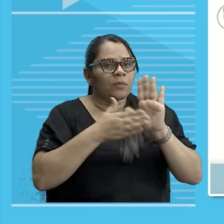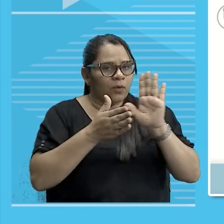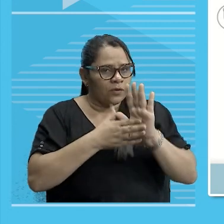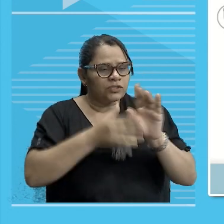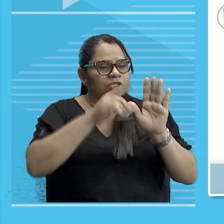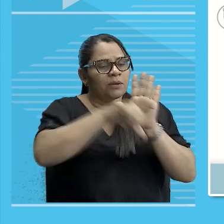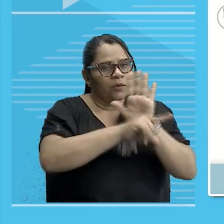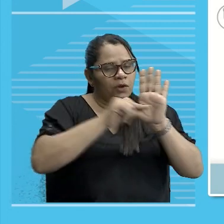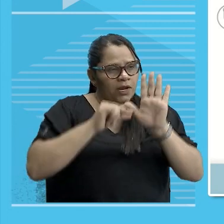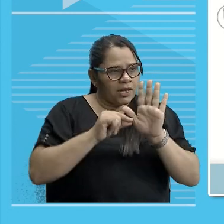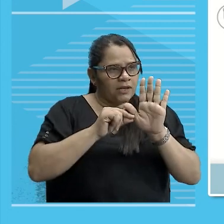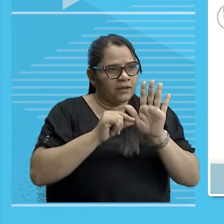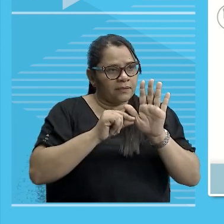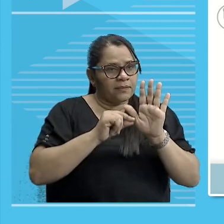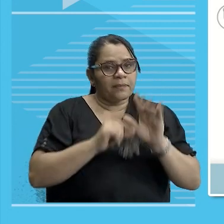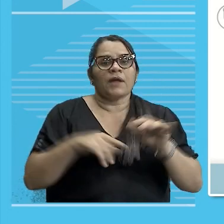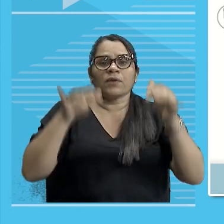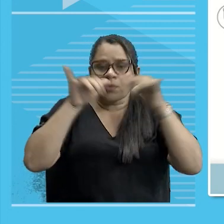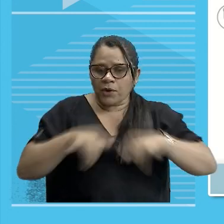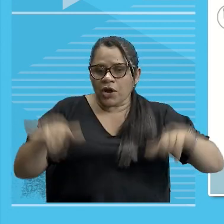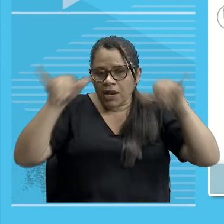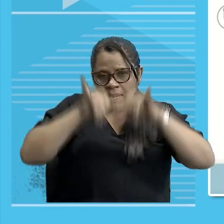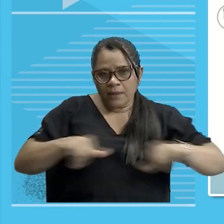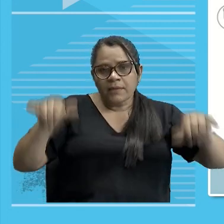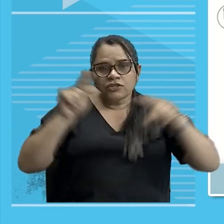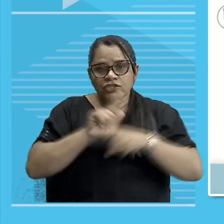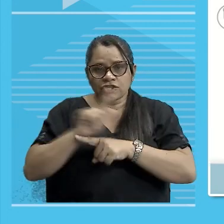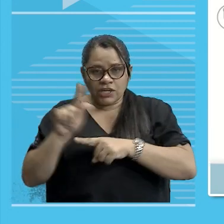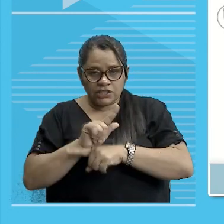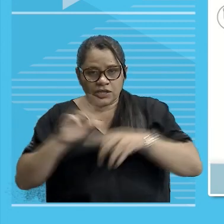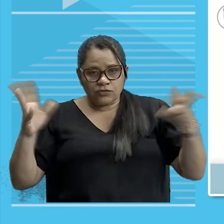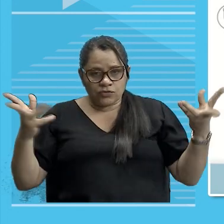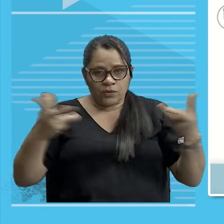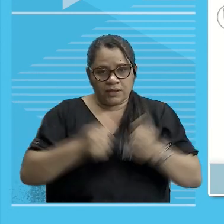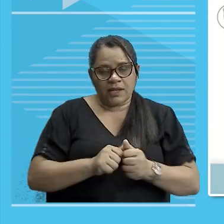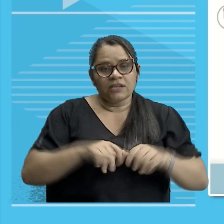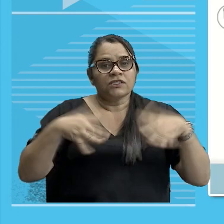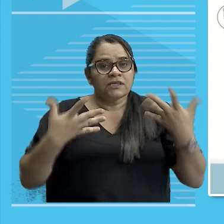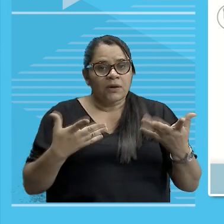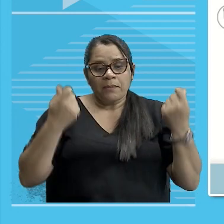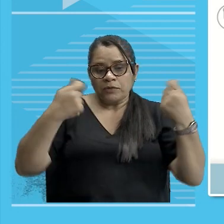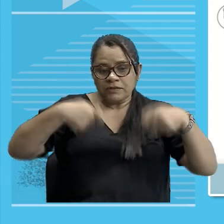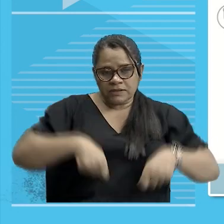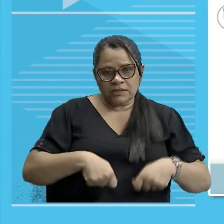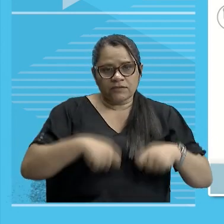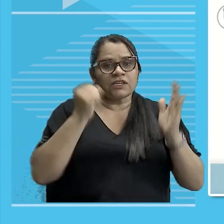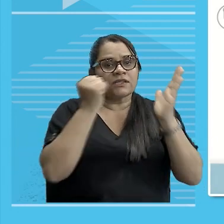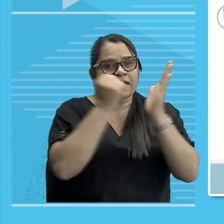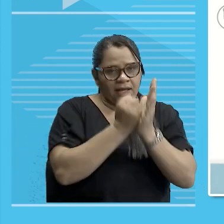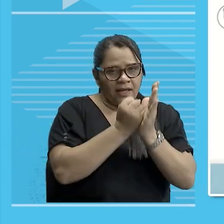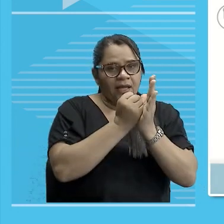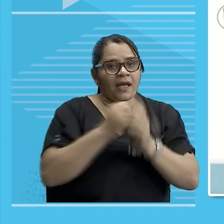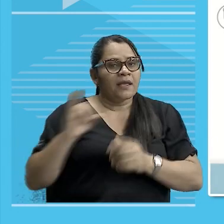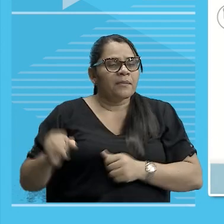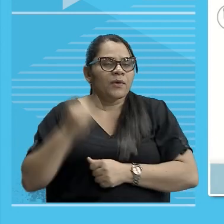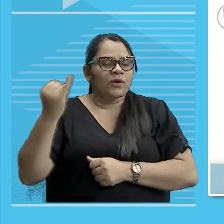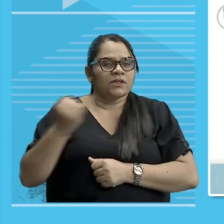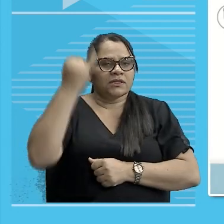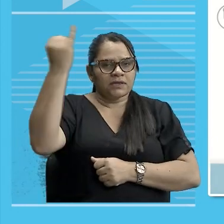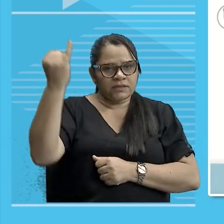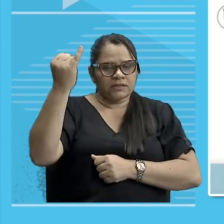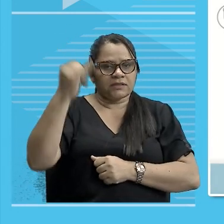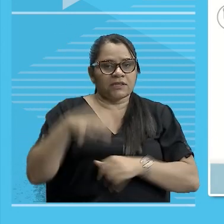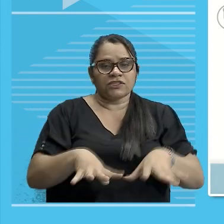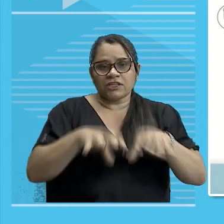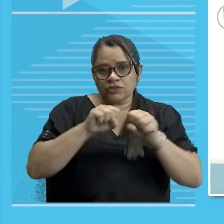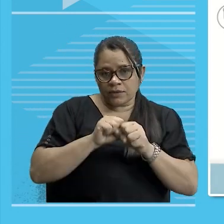de um programa de gestão de qualidade é possível destacar a importância de se incorporar a qualidade desde